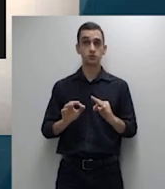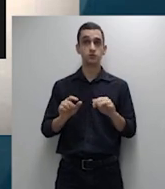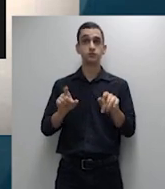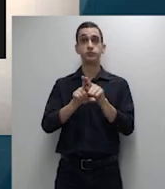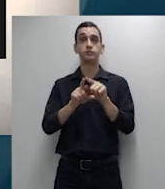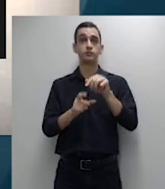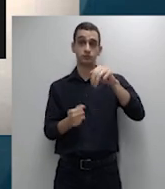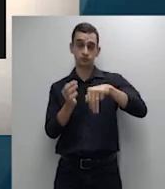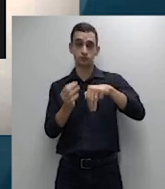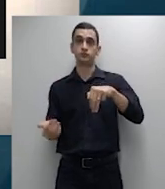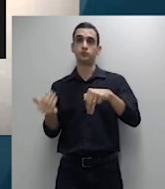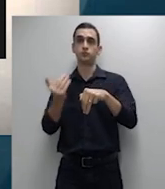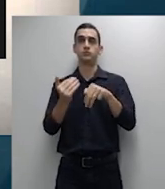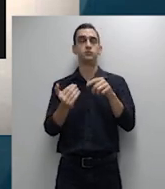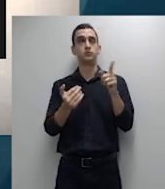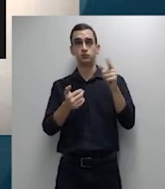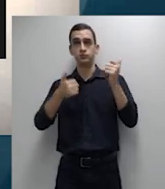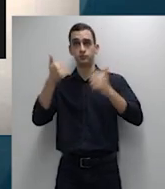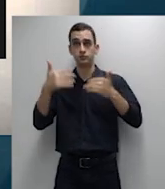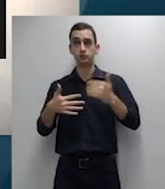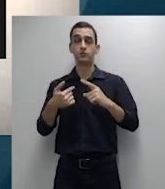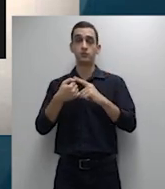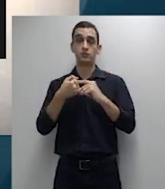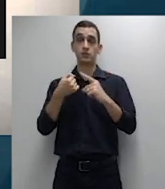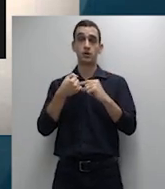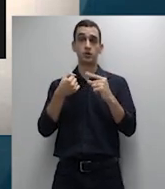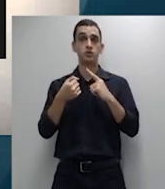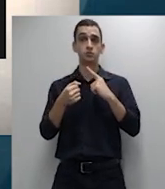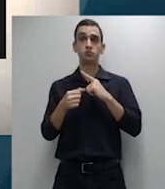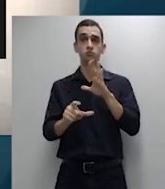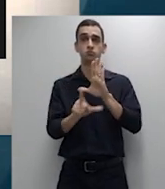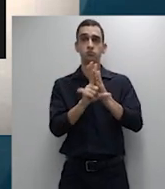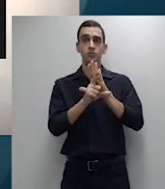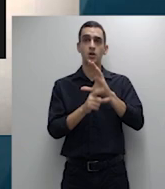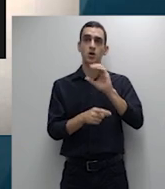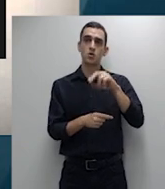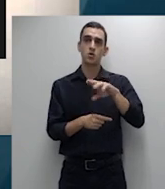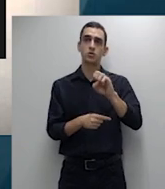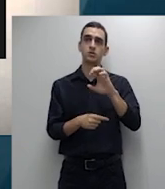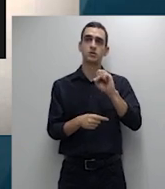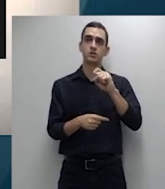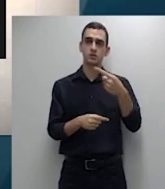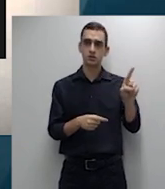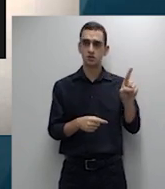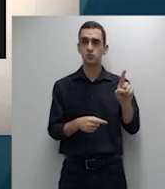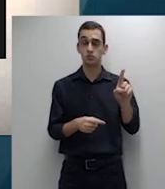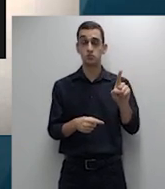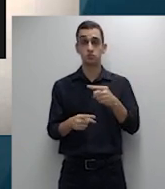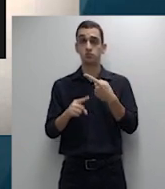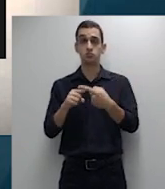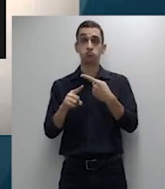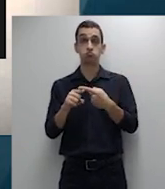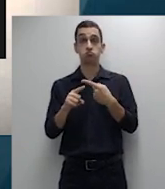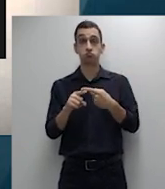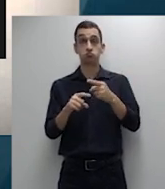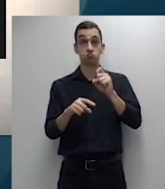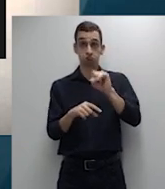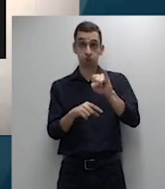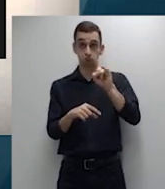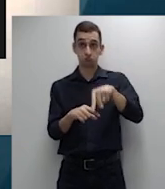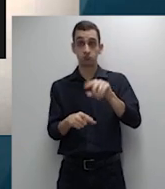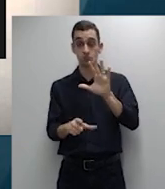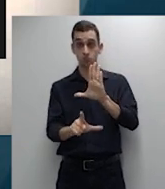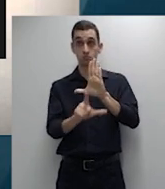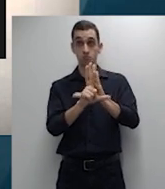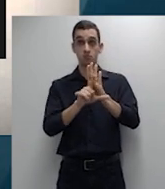oxiton a Feliciano empresa 4.011 da Lei das posições porque lei especial prevalece